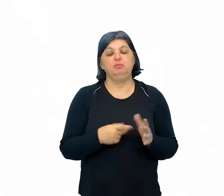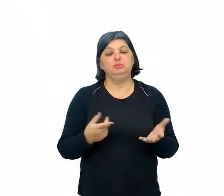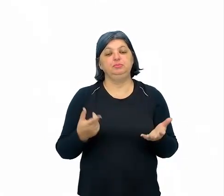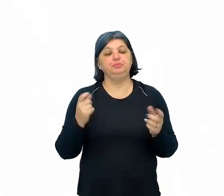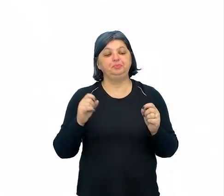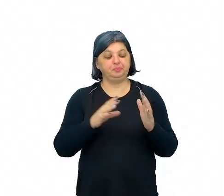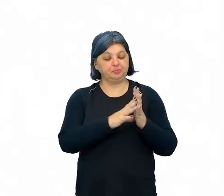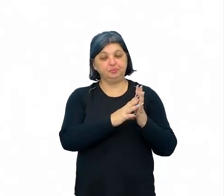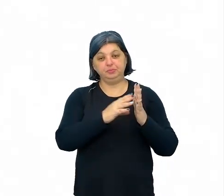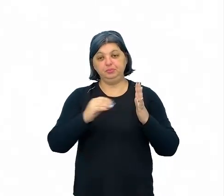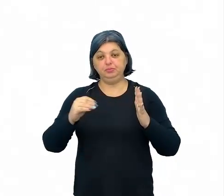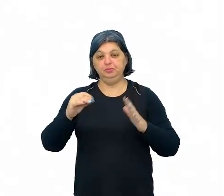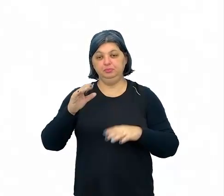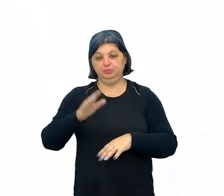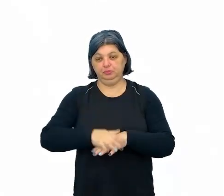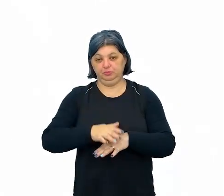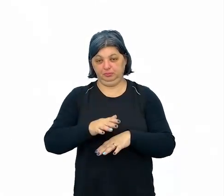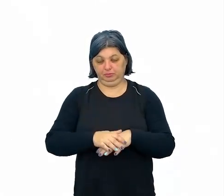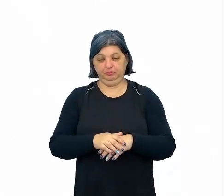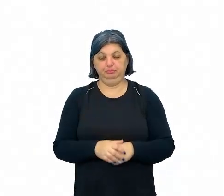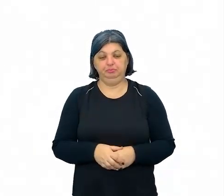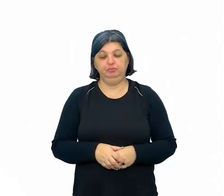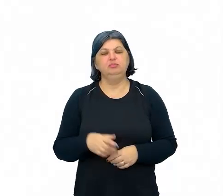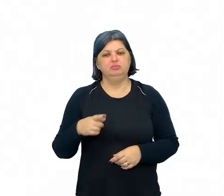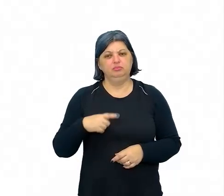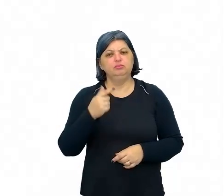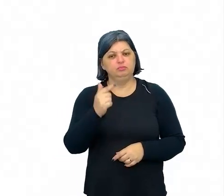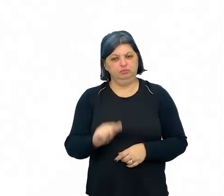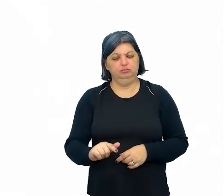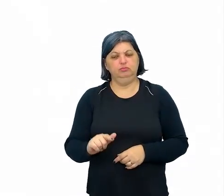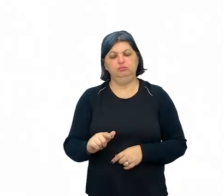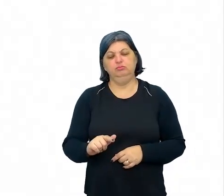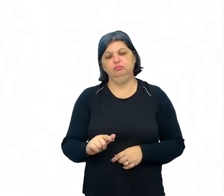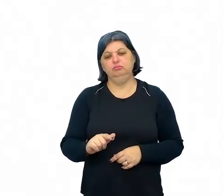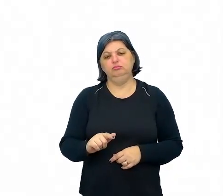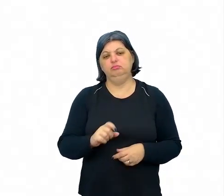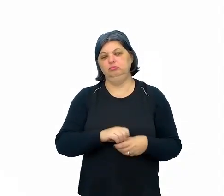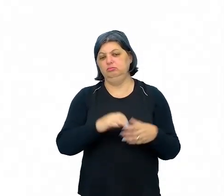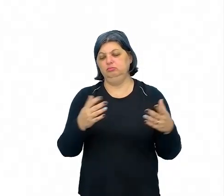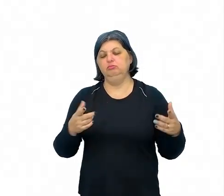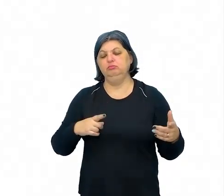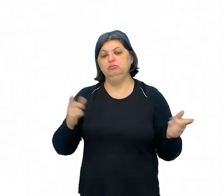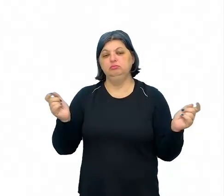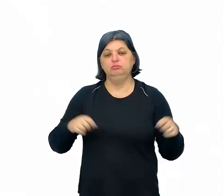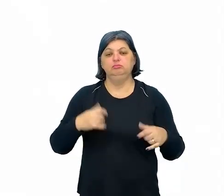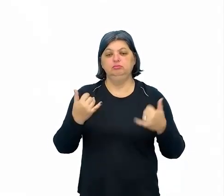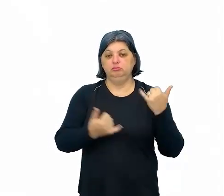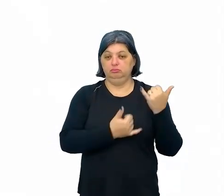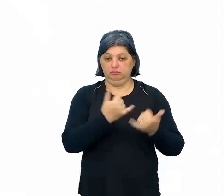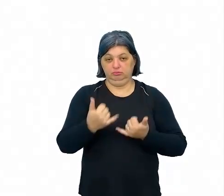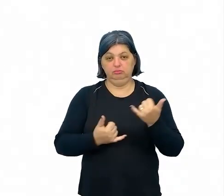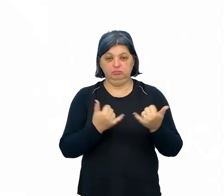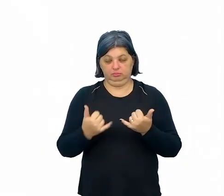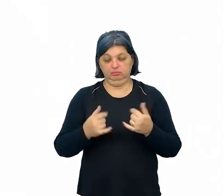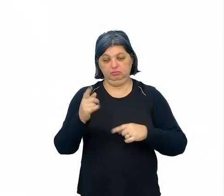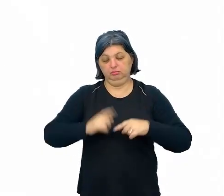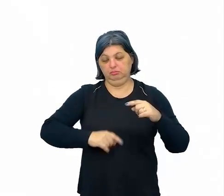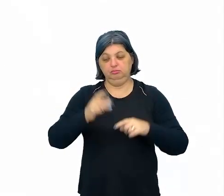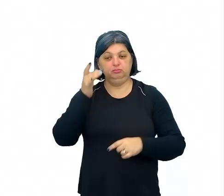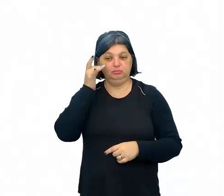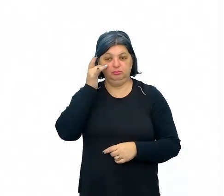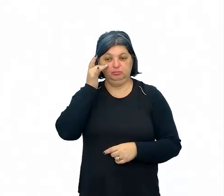matemática. Tem alguns conteúdos que nós podemos propor jogos, né? Trabalhar com jogos, com material